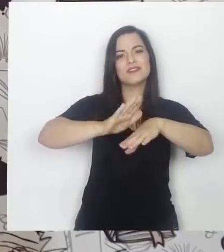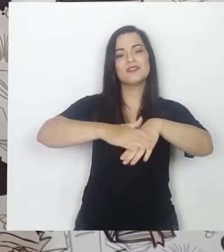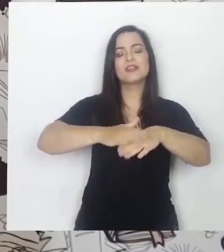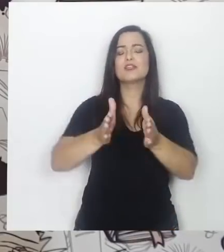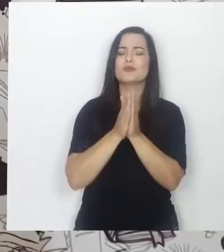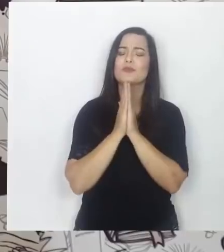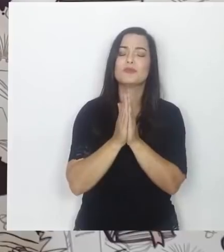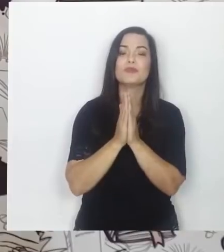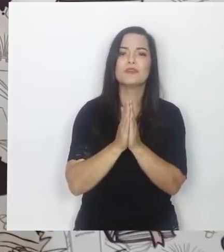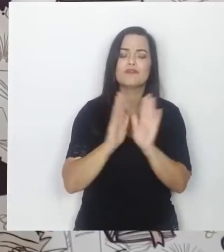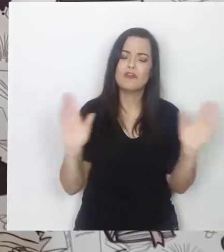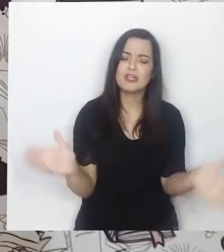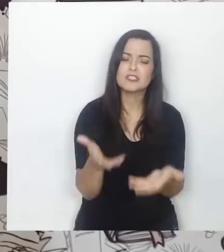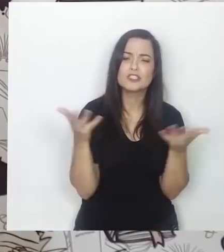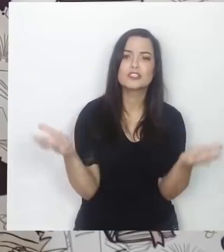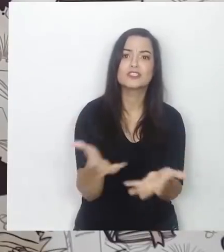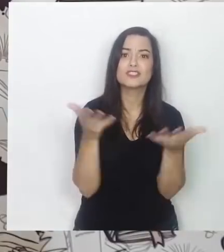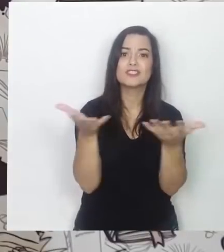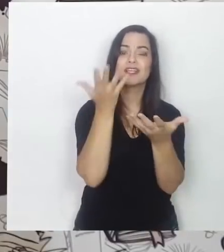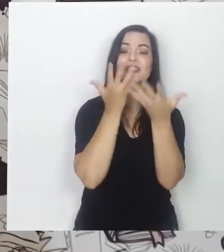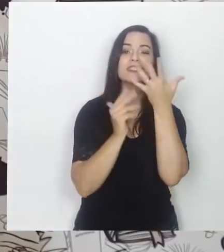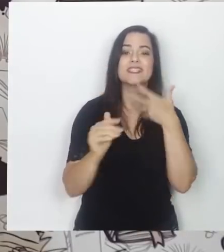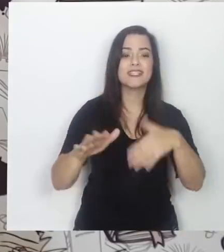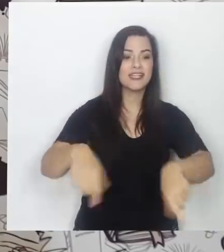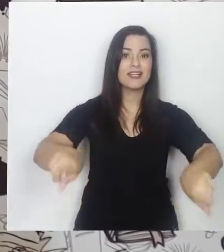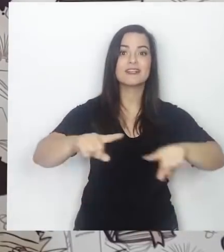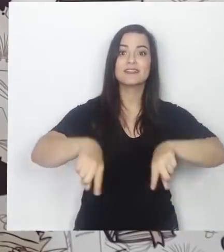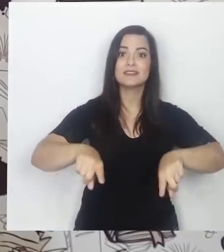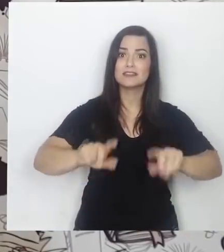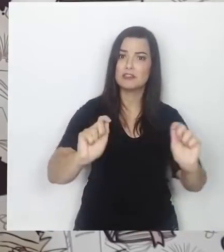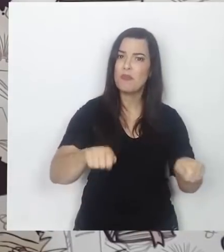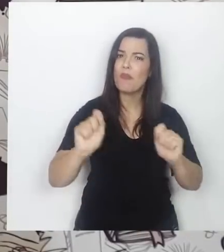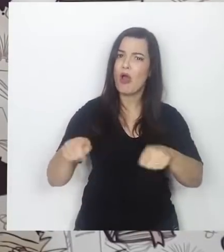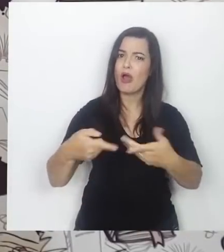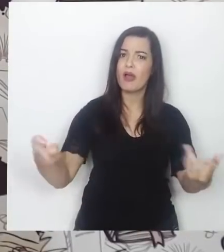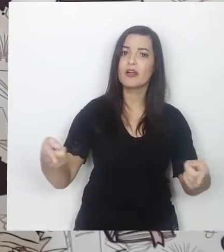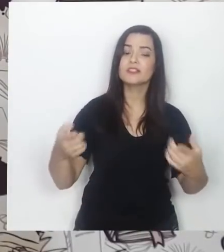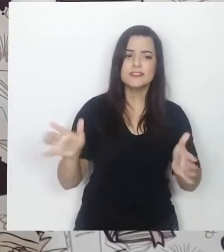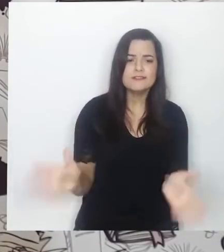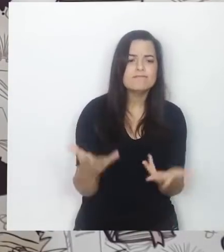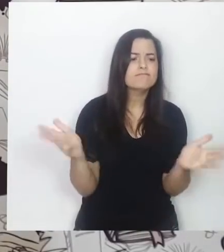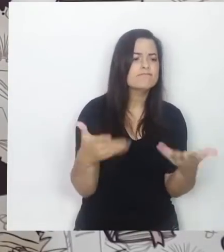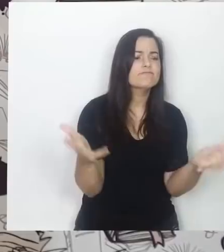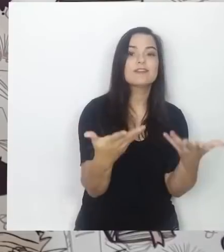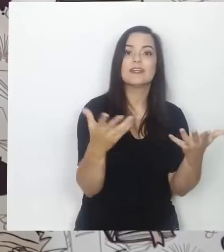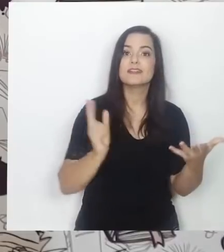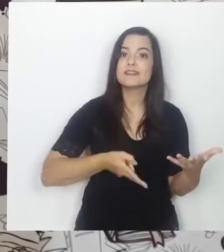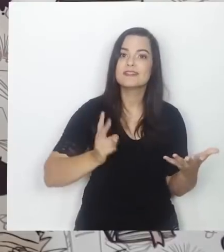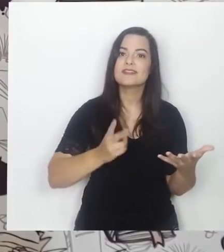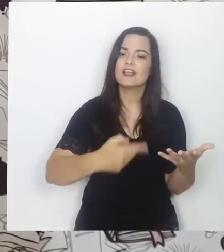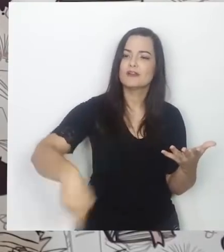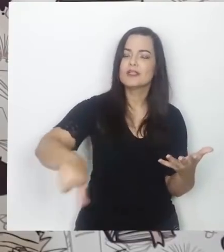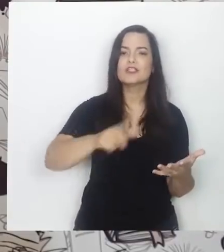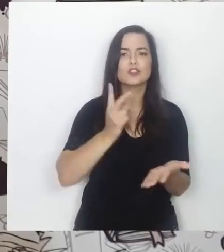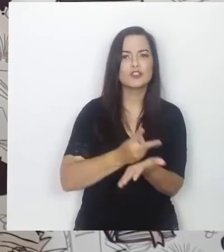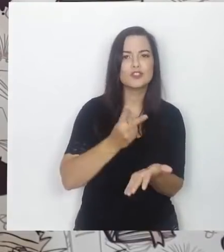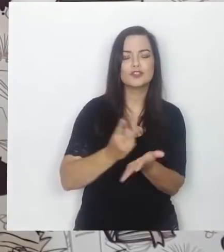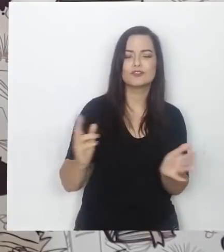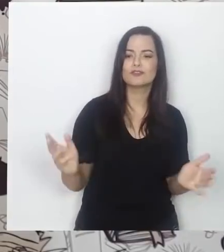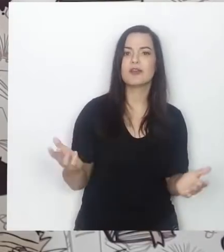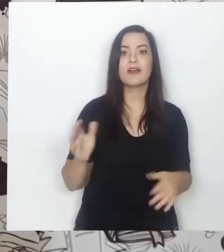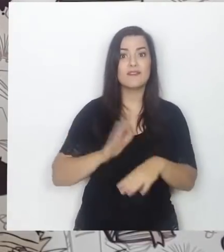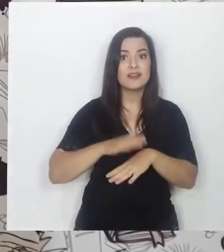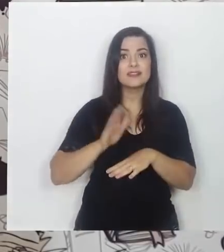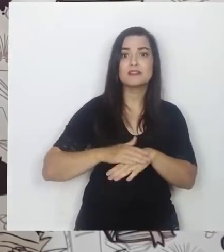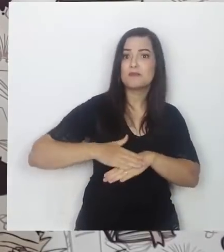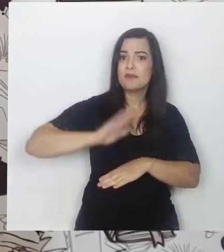crianças potentes que vocês têm em casa. Incentivem elas a construírem cada vez mais, porque essas crianças são